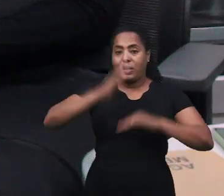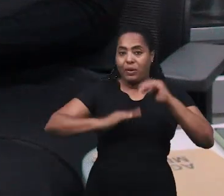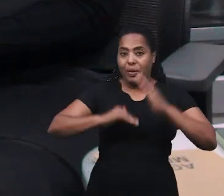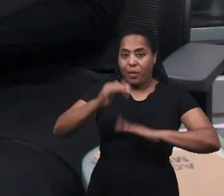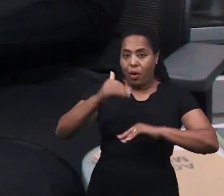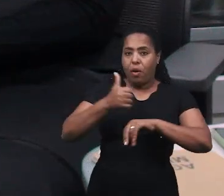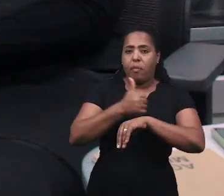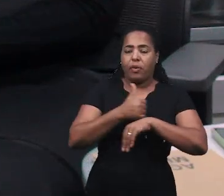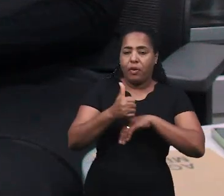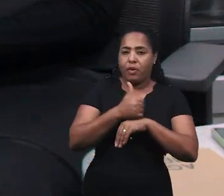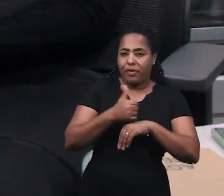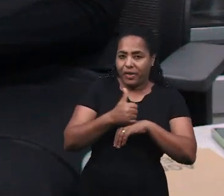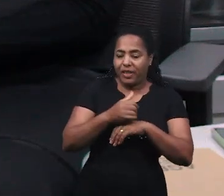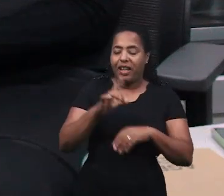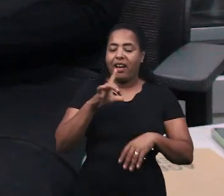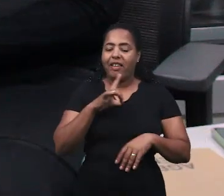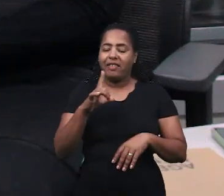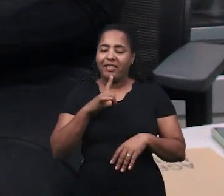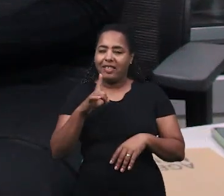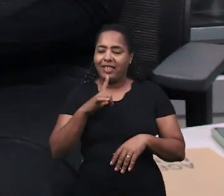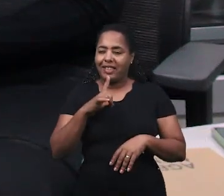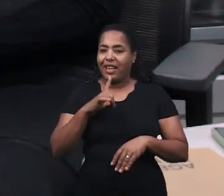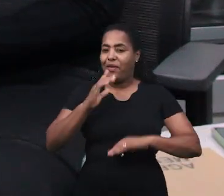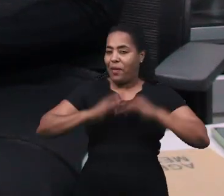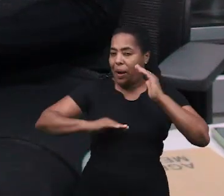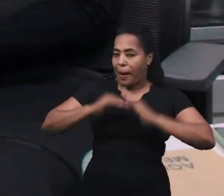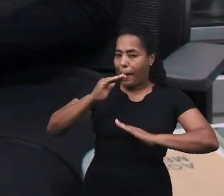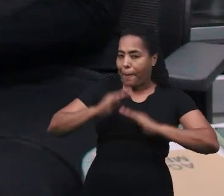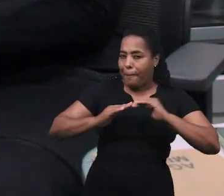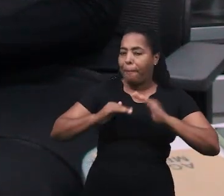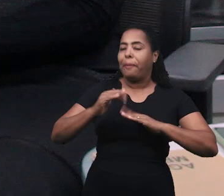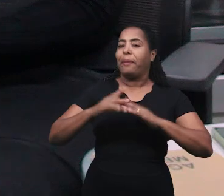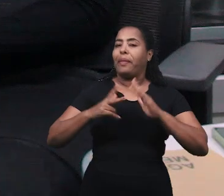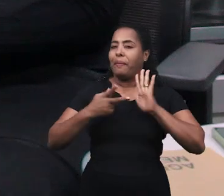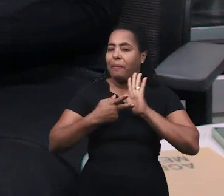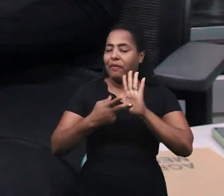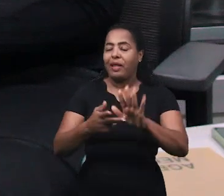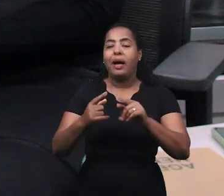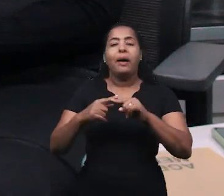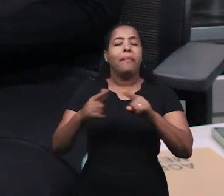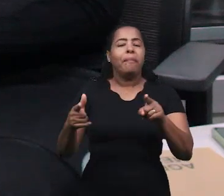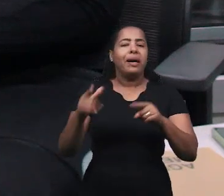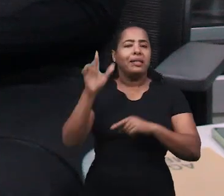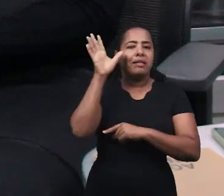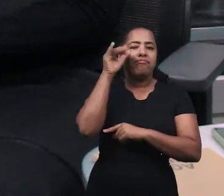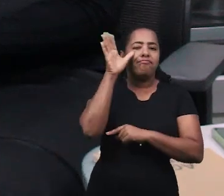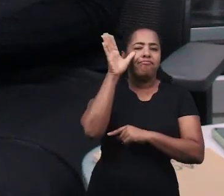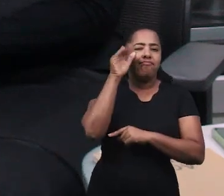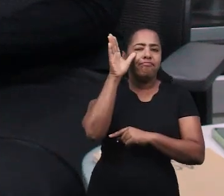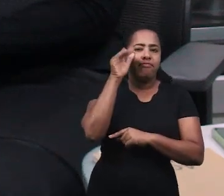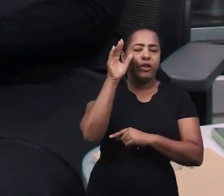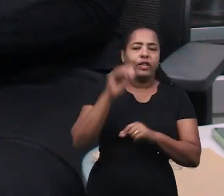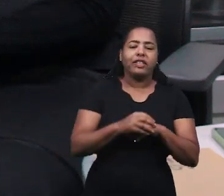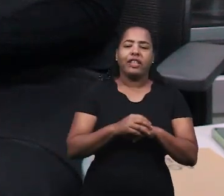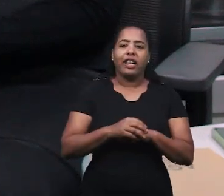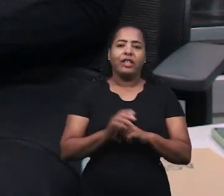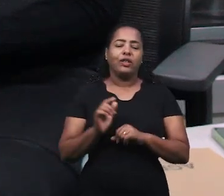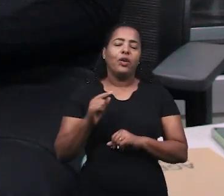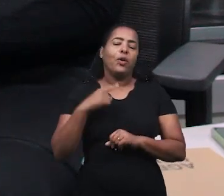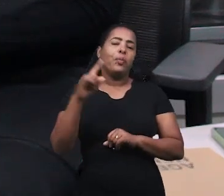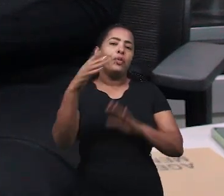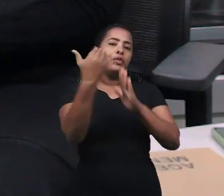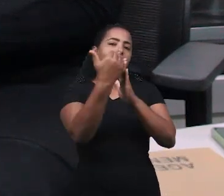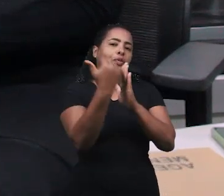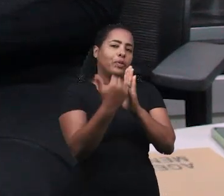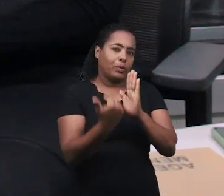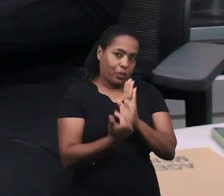ele tem ali a expertise para falar. Mas, além dessa questão da curiosidade, por que